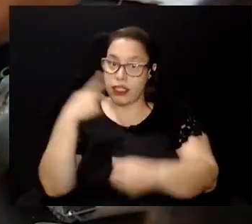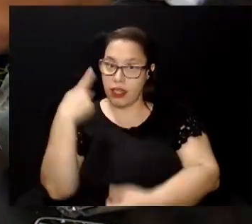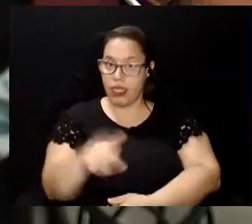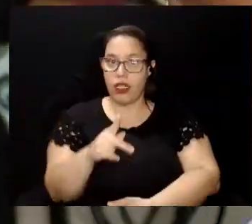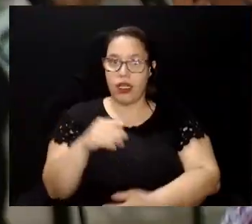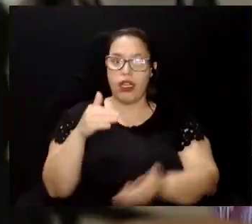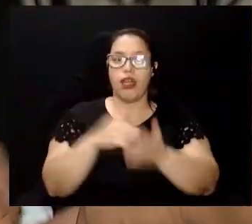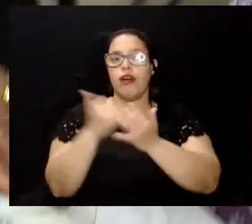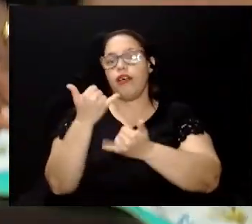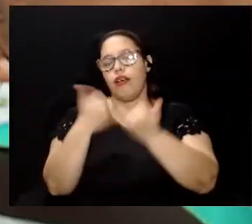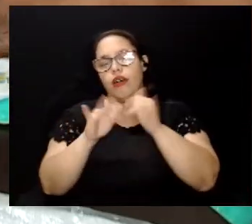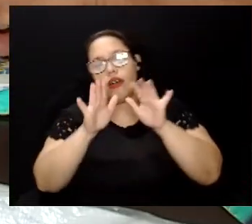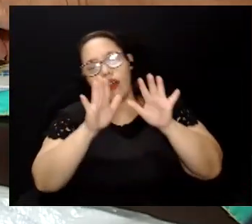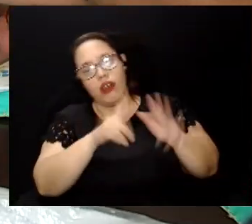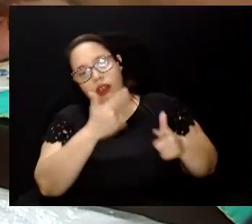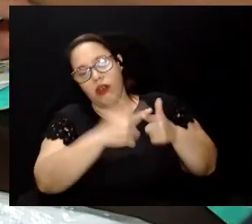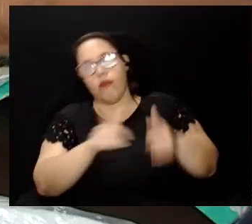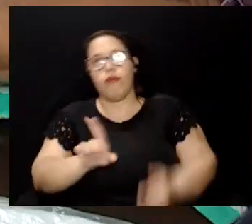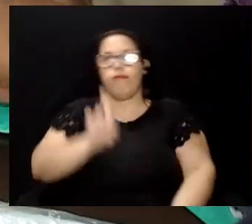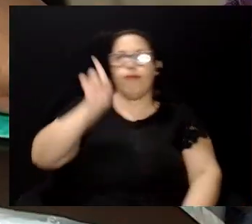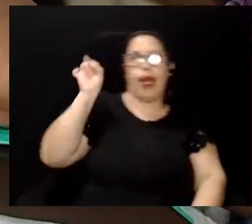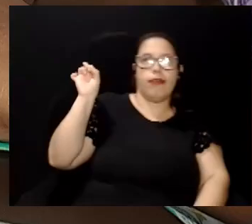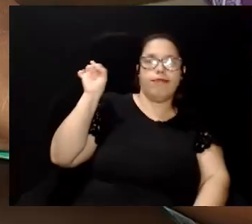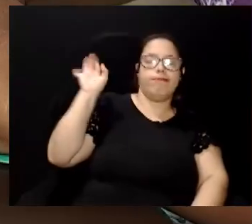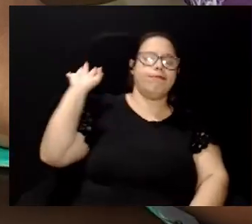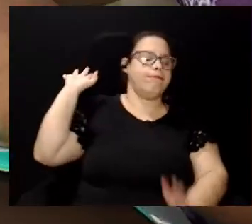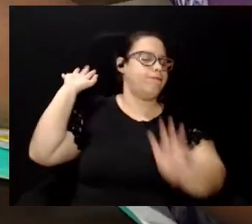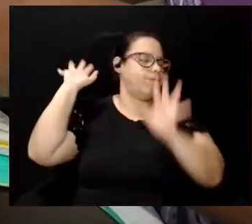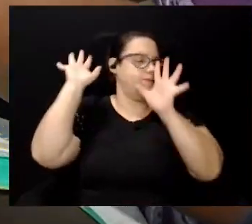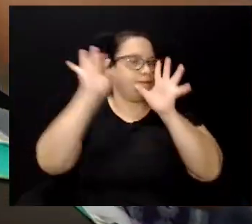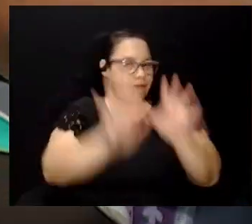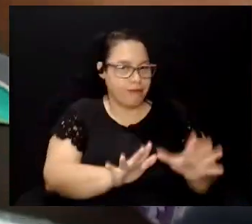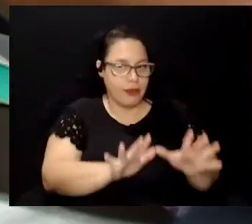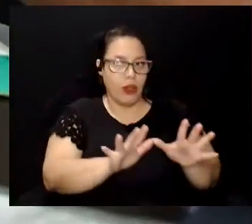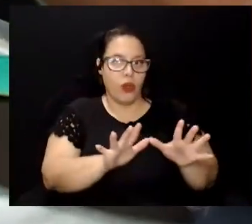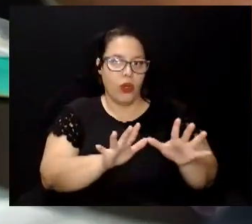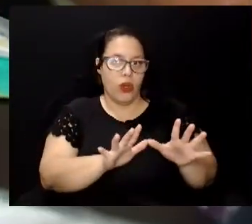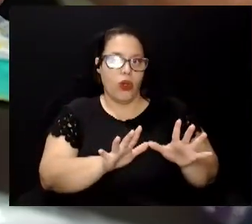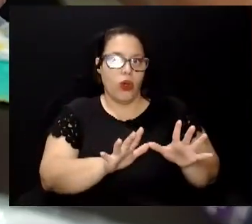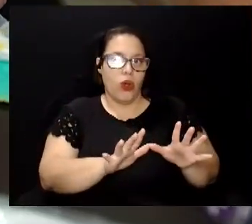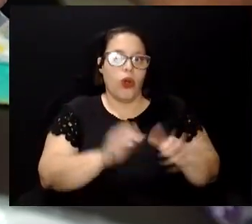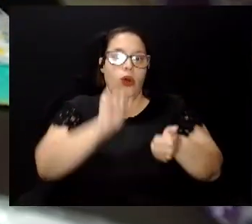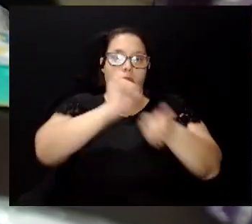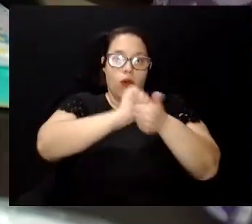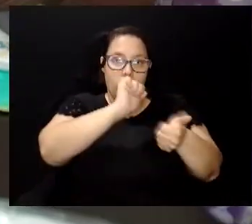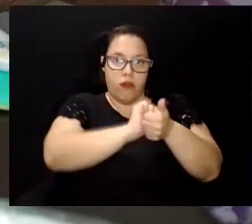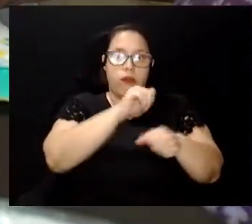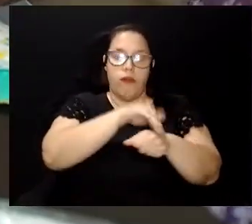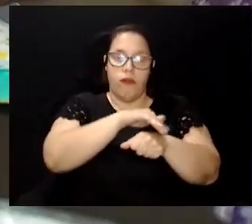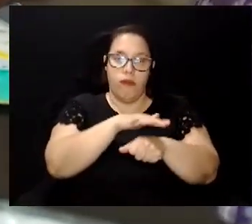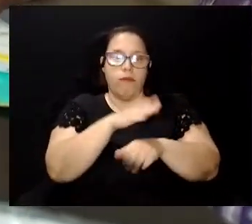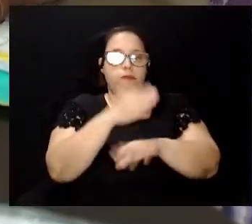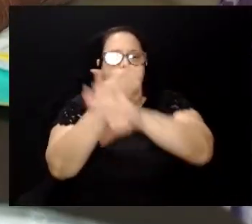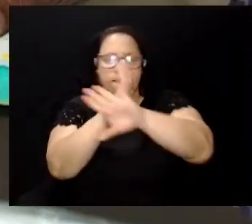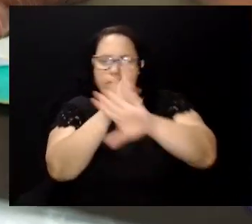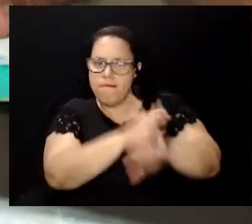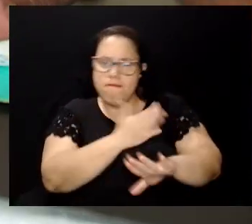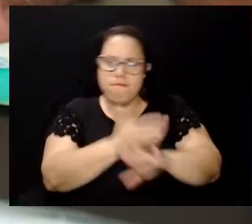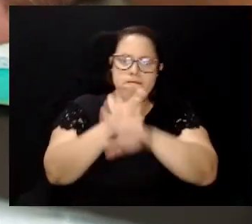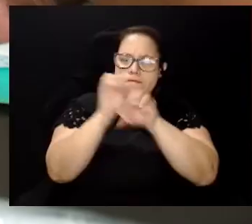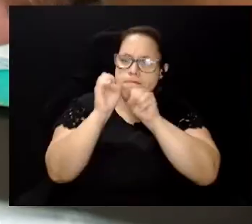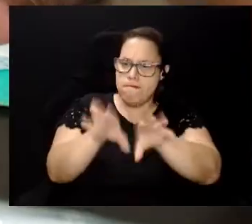esse tempo delas. Até eu brinco e falo para elas, deixa o problema lá fora e vem participar para ter um tempo de qualidade. Então, é mais